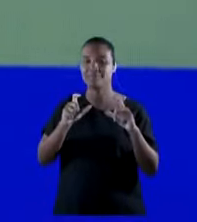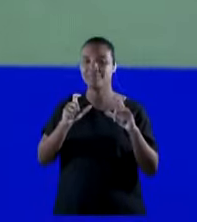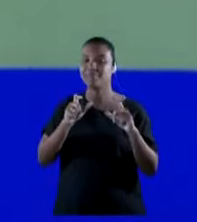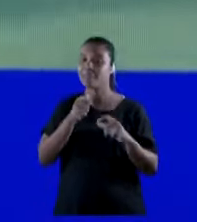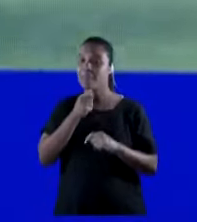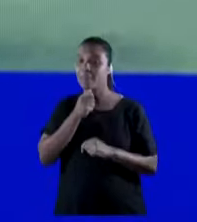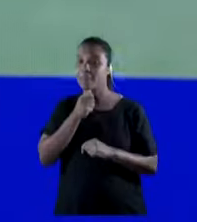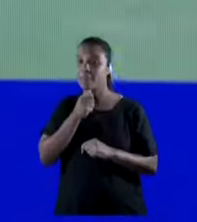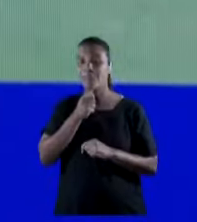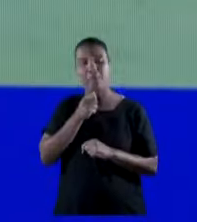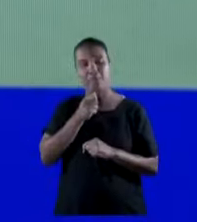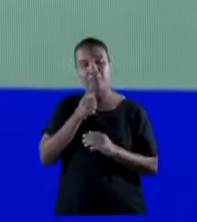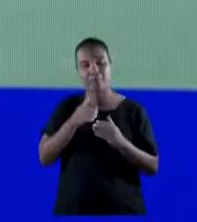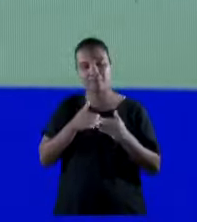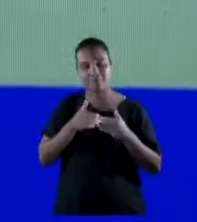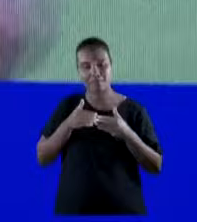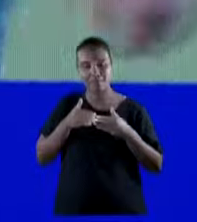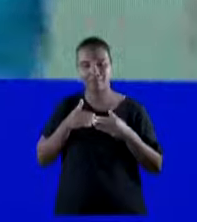pouquinho